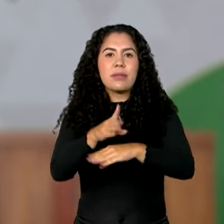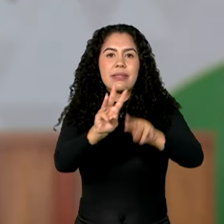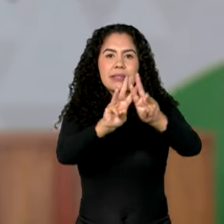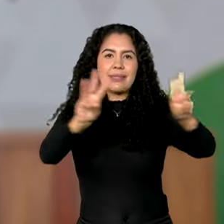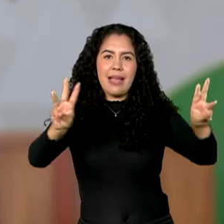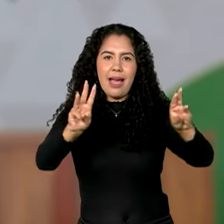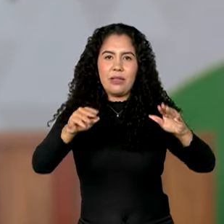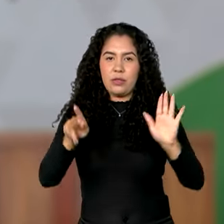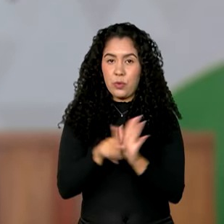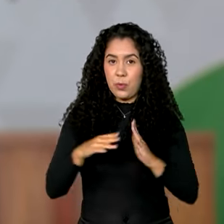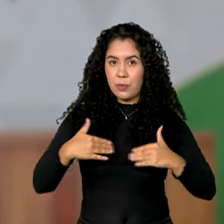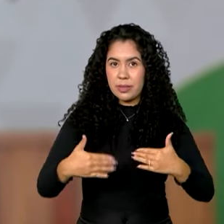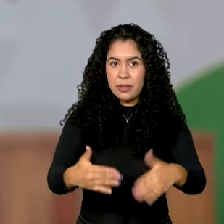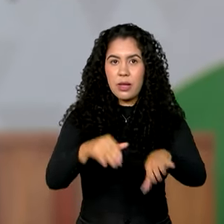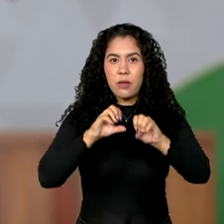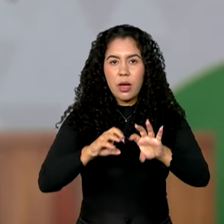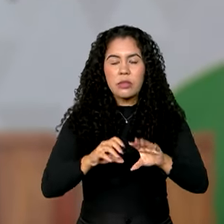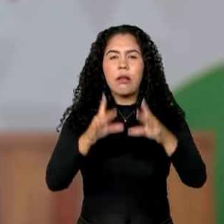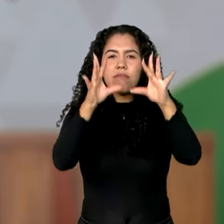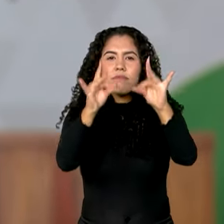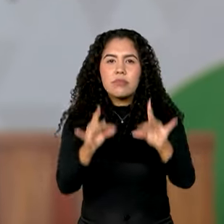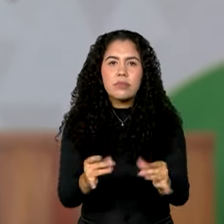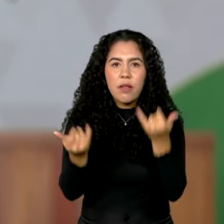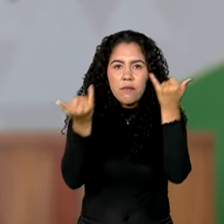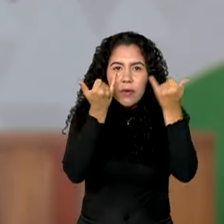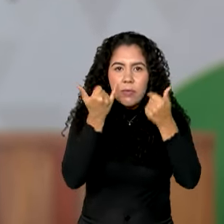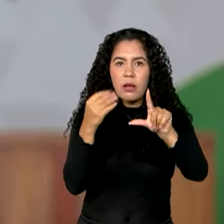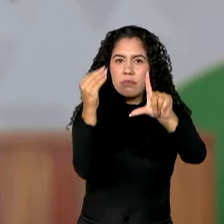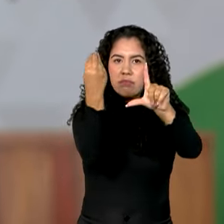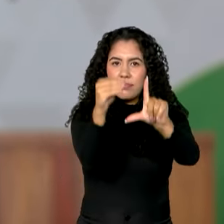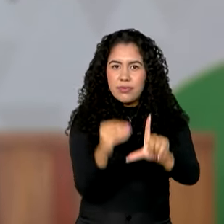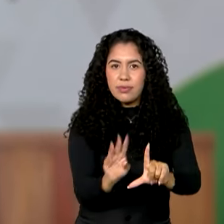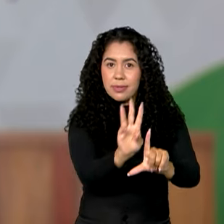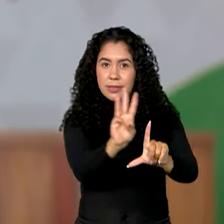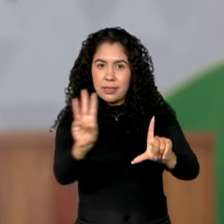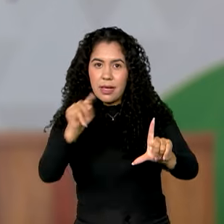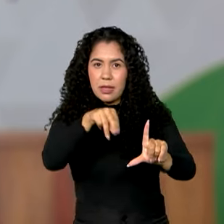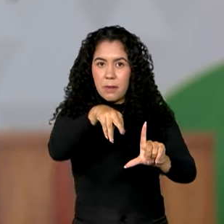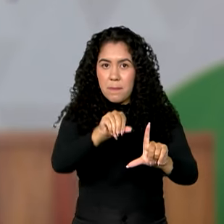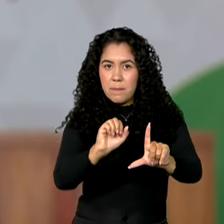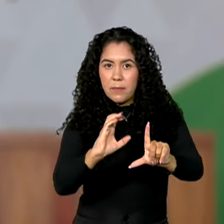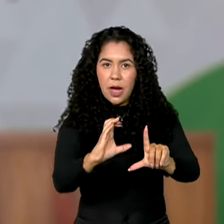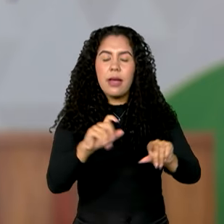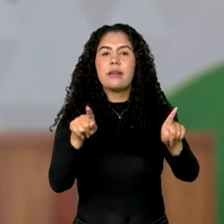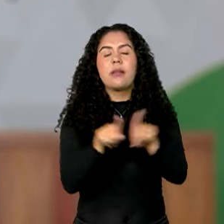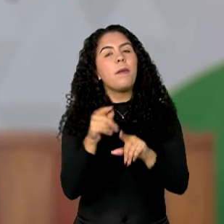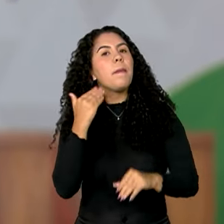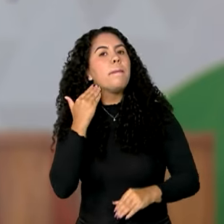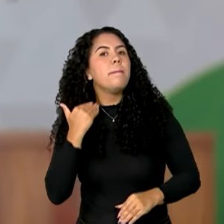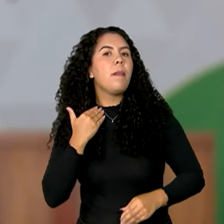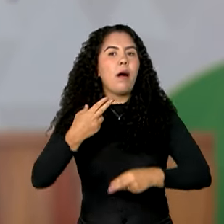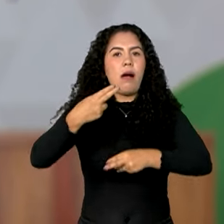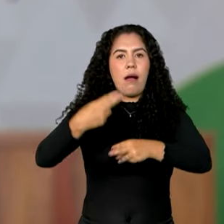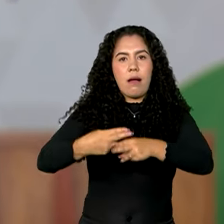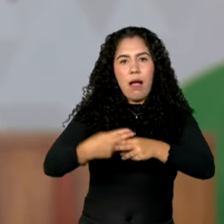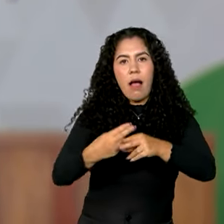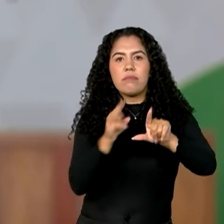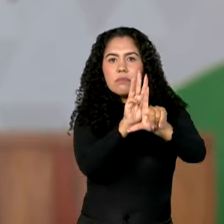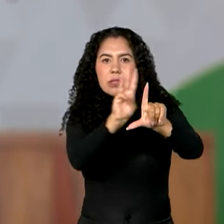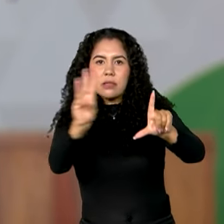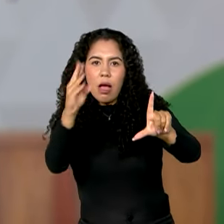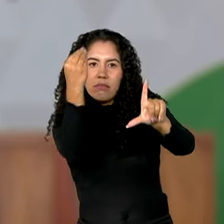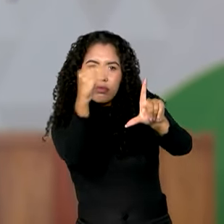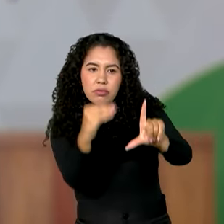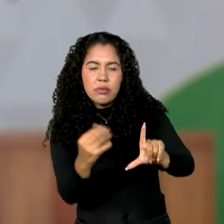Educação. Mais detalhes estão disponíveis nos sites do Ministério da Educação e da Caixa. Além dos R$ 200 por